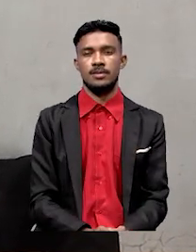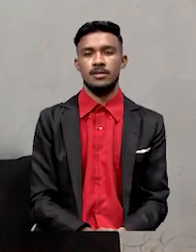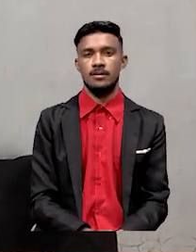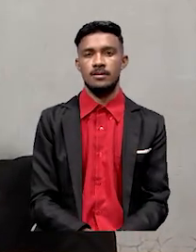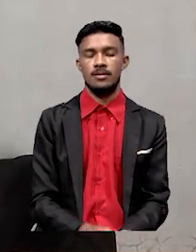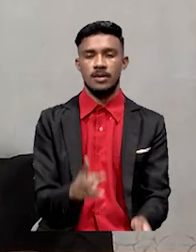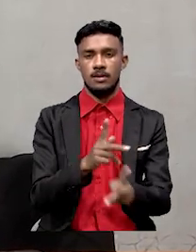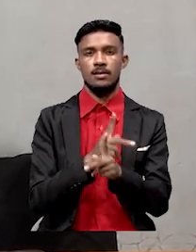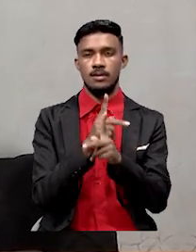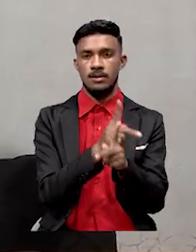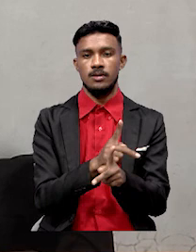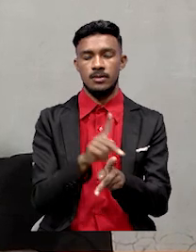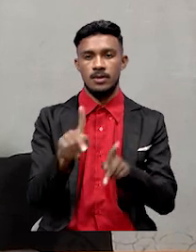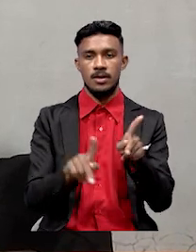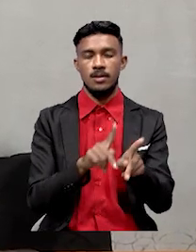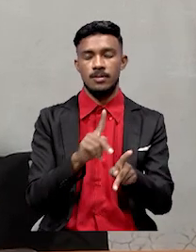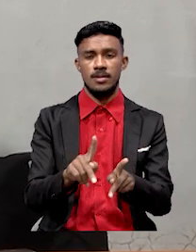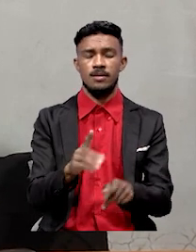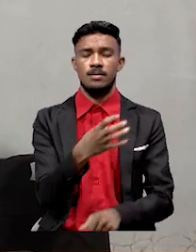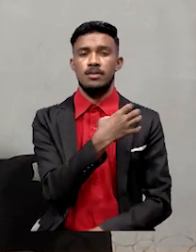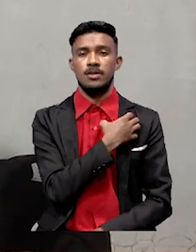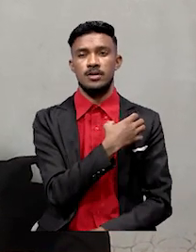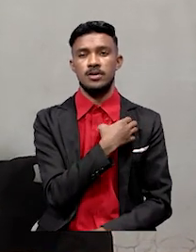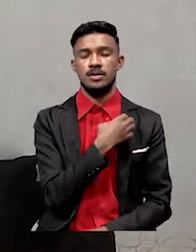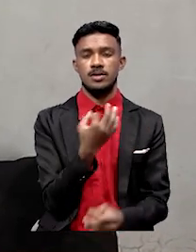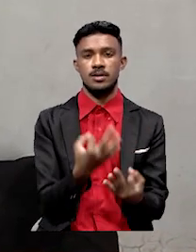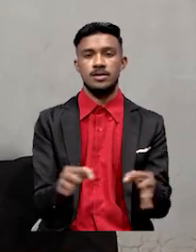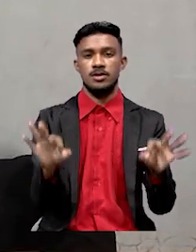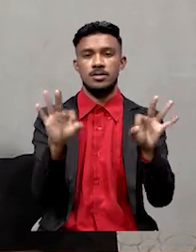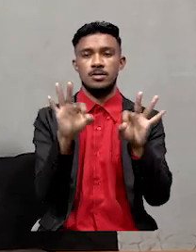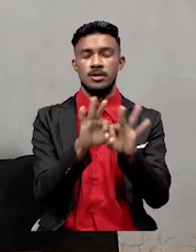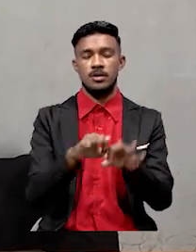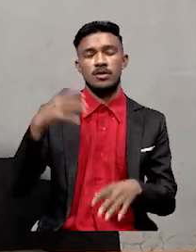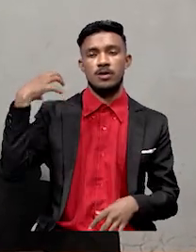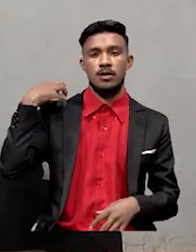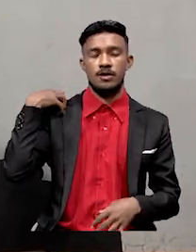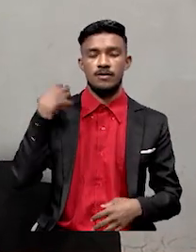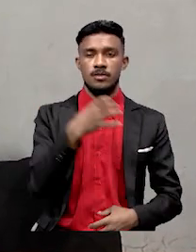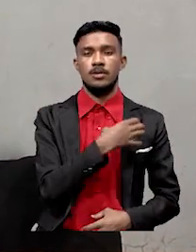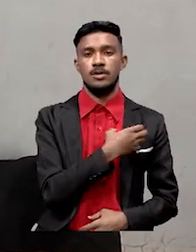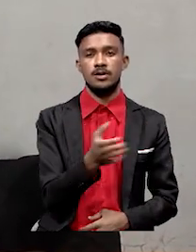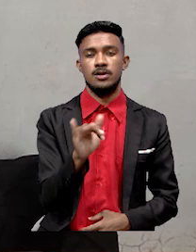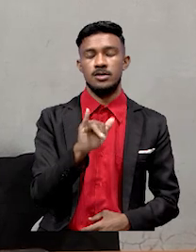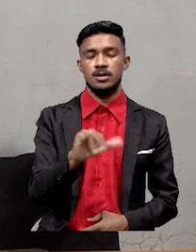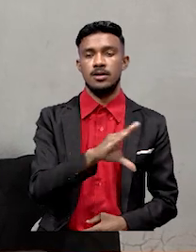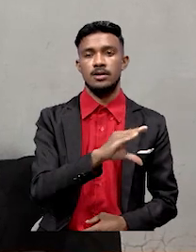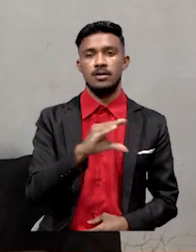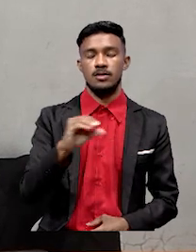involvement emo polisi ninya liu by squadra sira komos fuerza